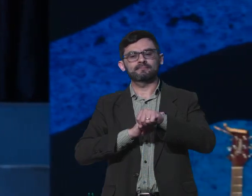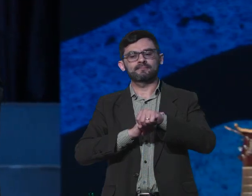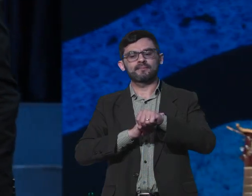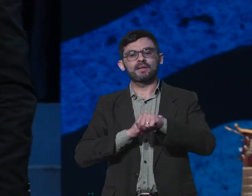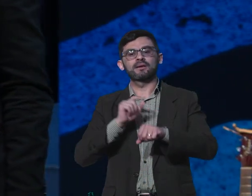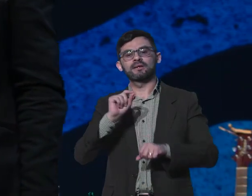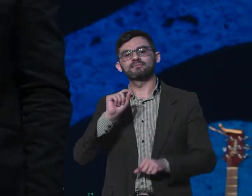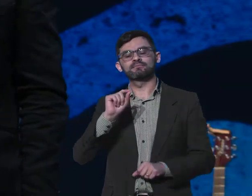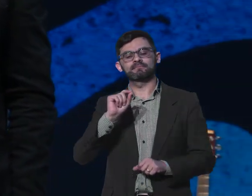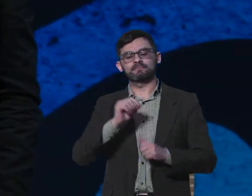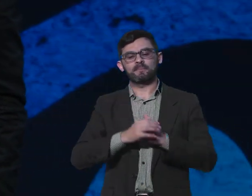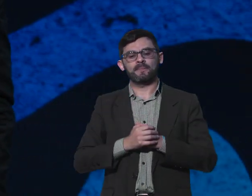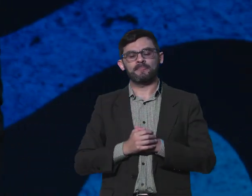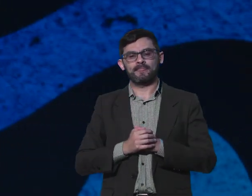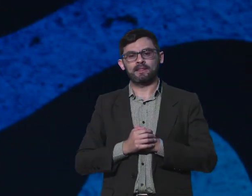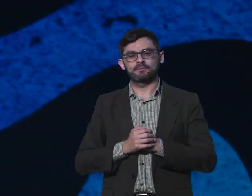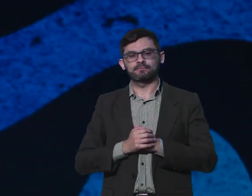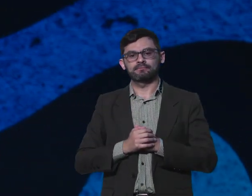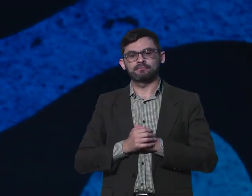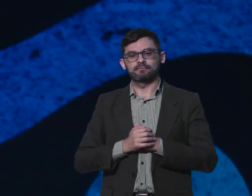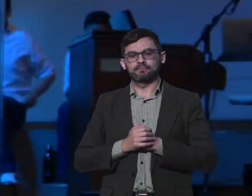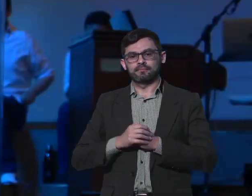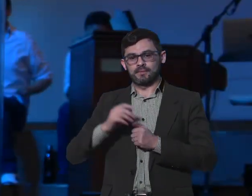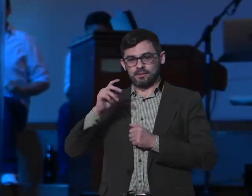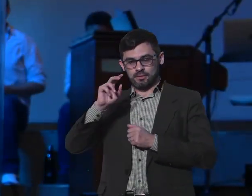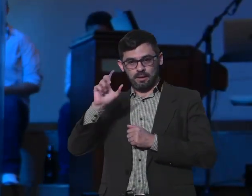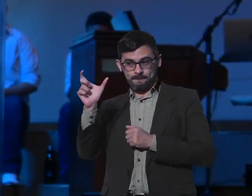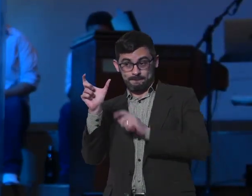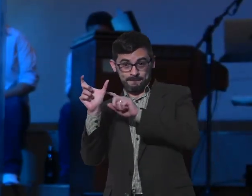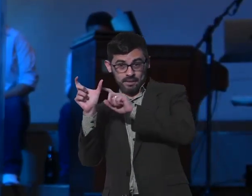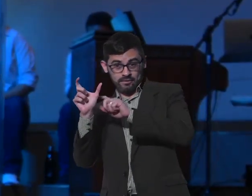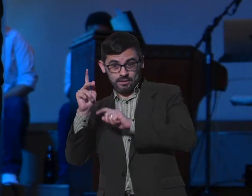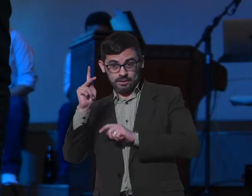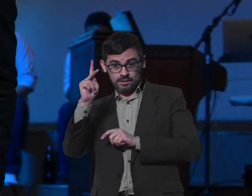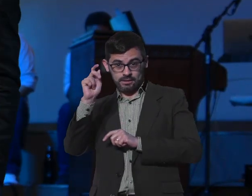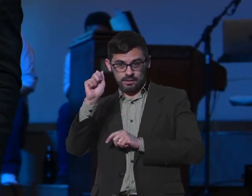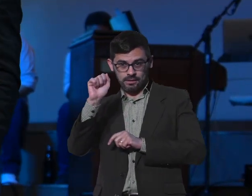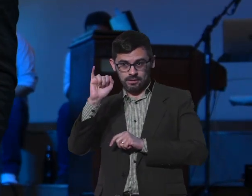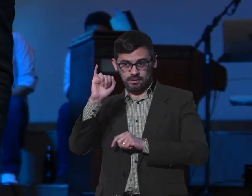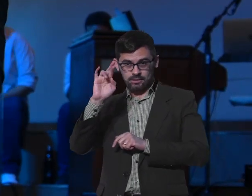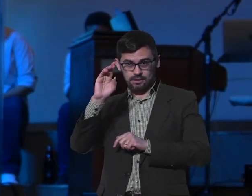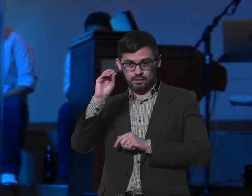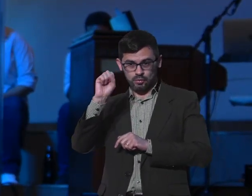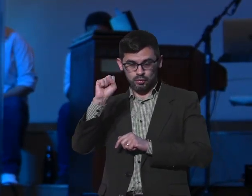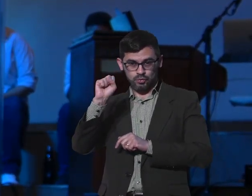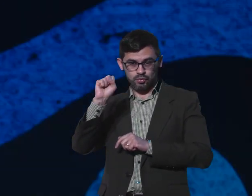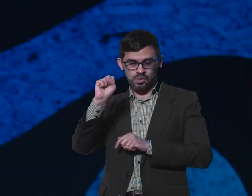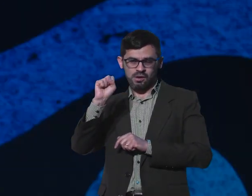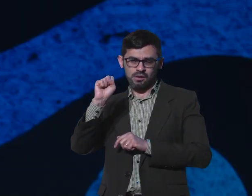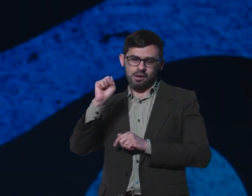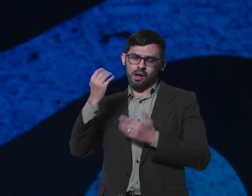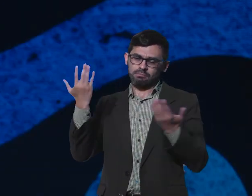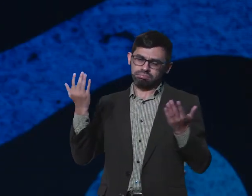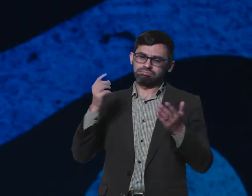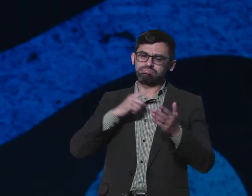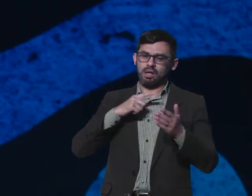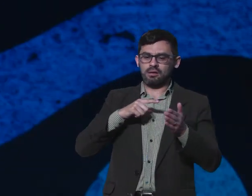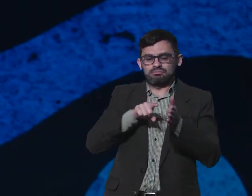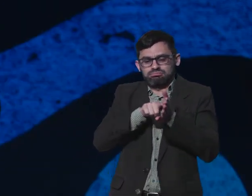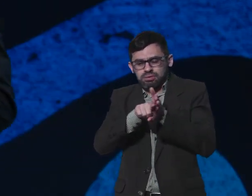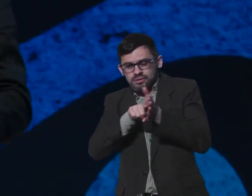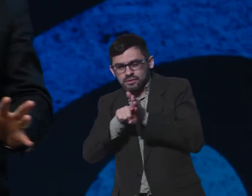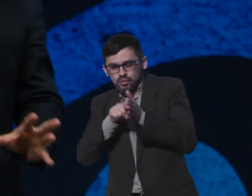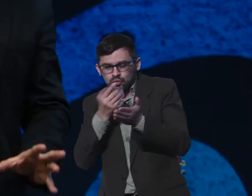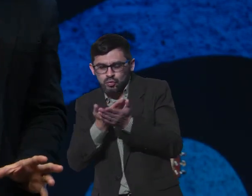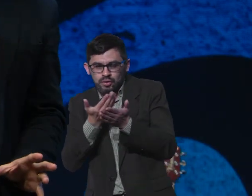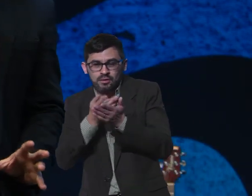é a palavra kairos, que alguns teólogos vão dizer que é o tempo de Deus. Eu